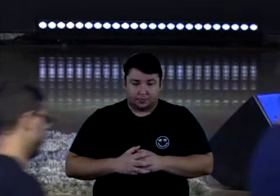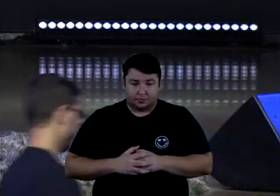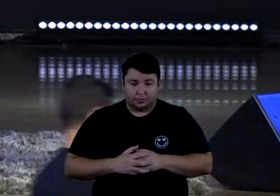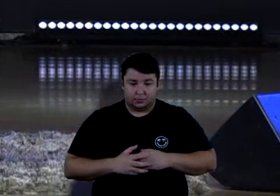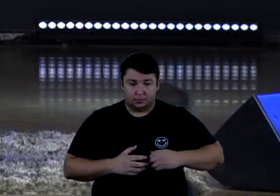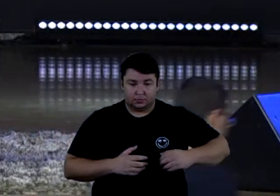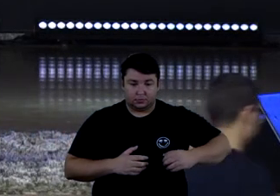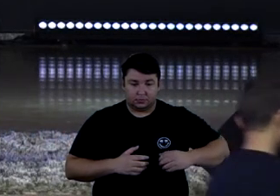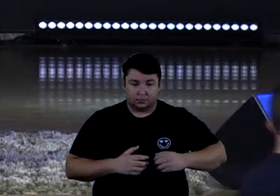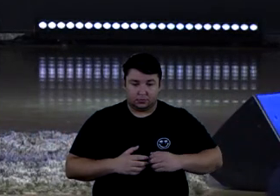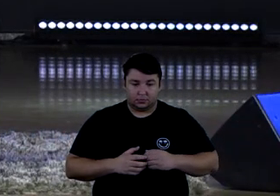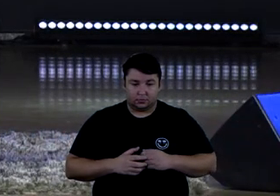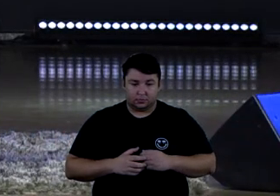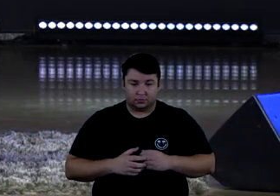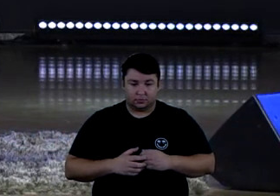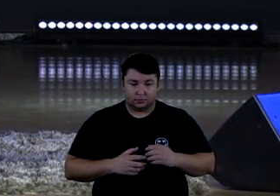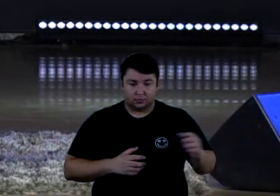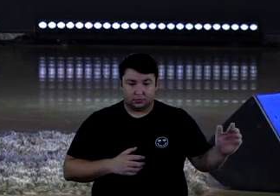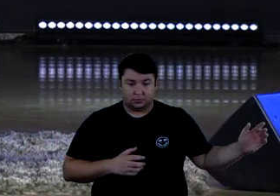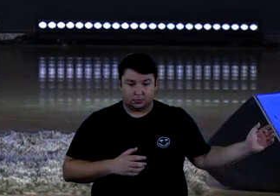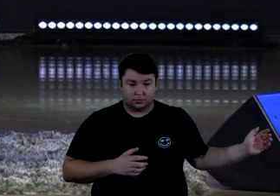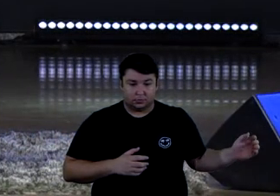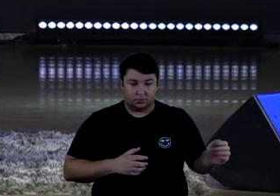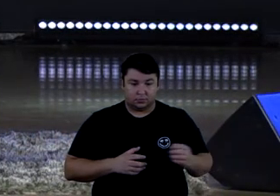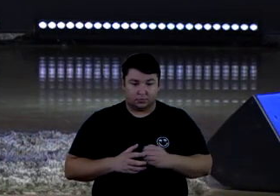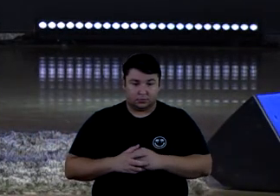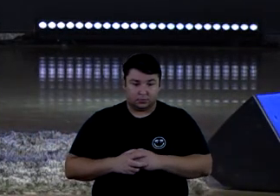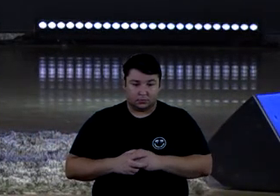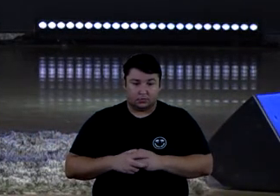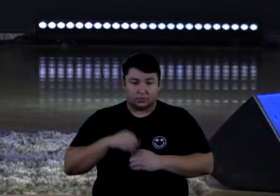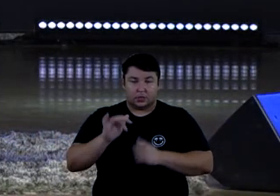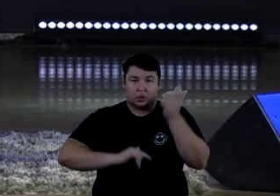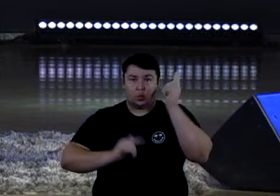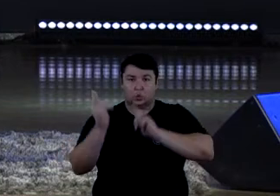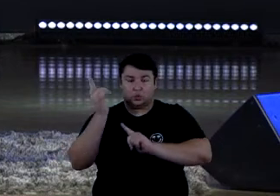puder abaixar um pouquinho aqui para mim o retorno, está um pouco alto.